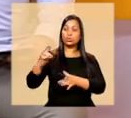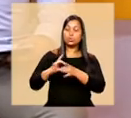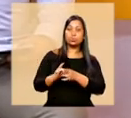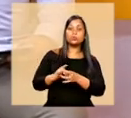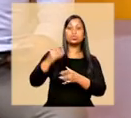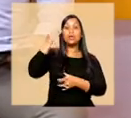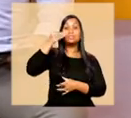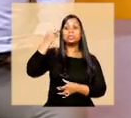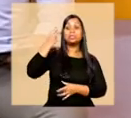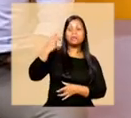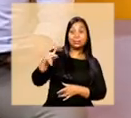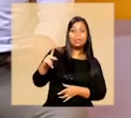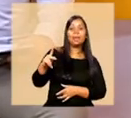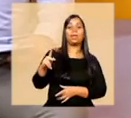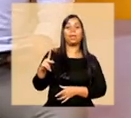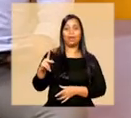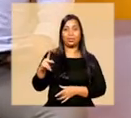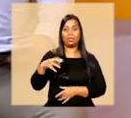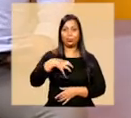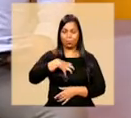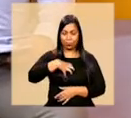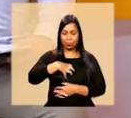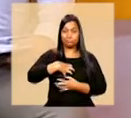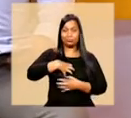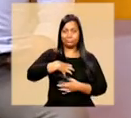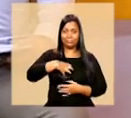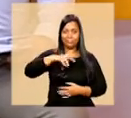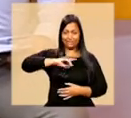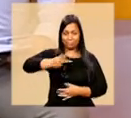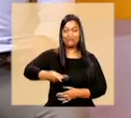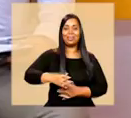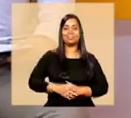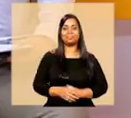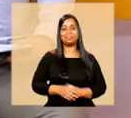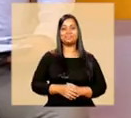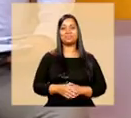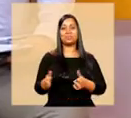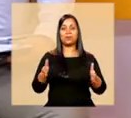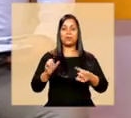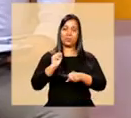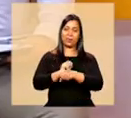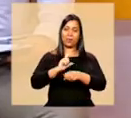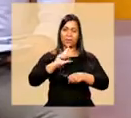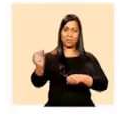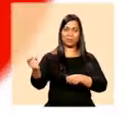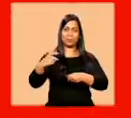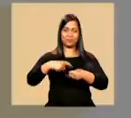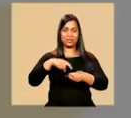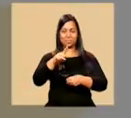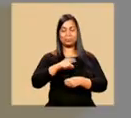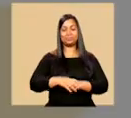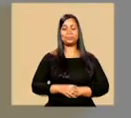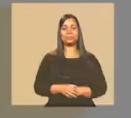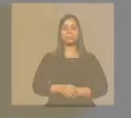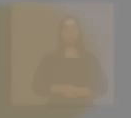junta a gente para falar da experiência dele como transplantado. É isso, a gente faz um breve intervalo, não saia daí.